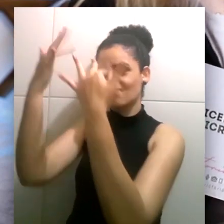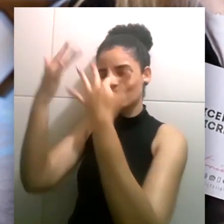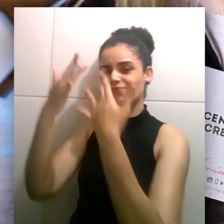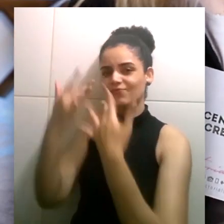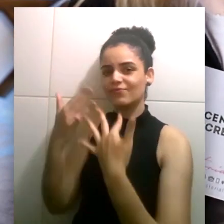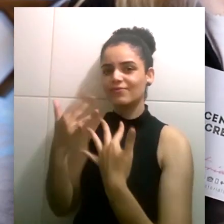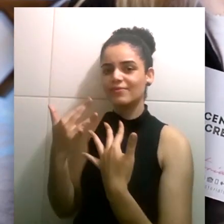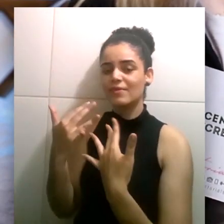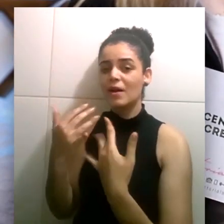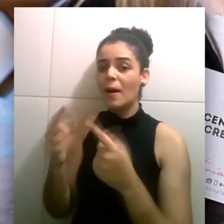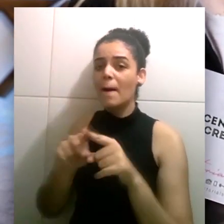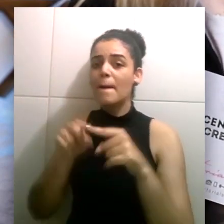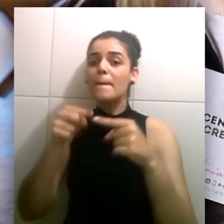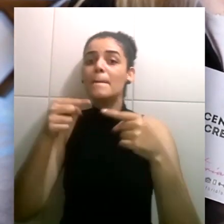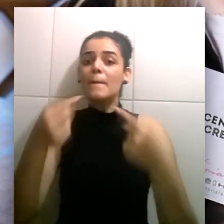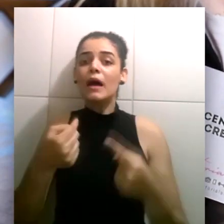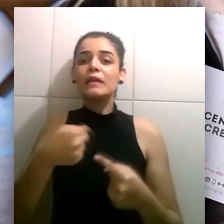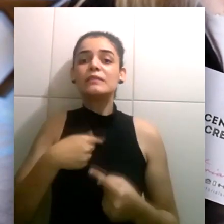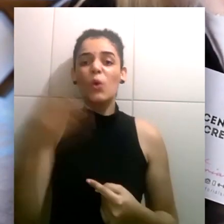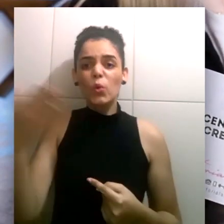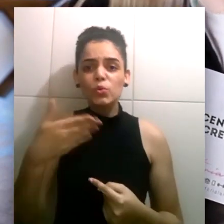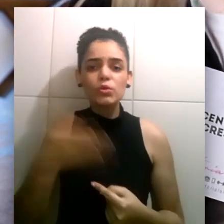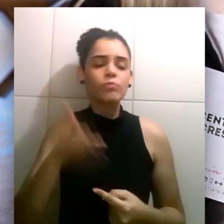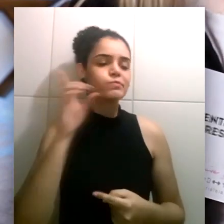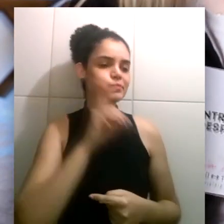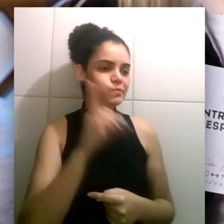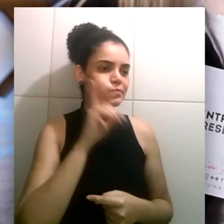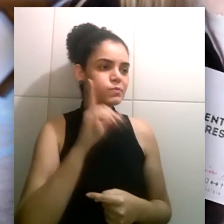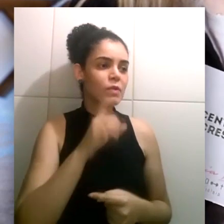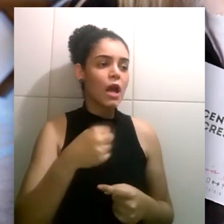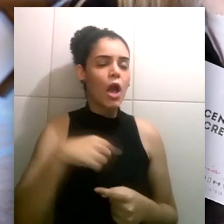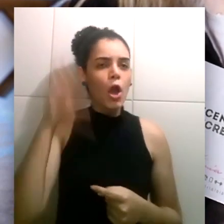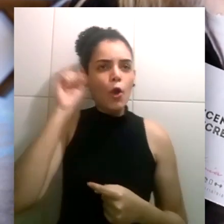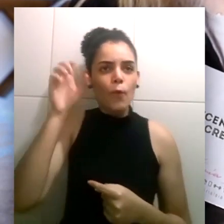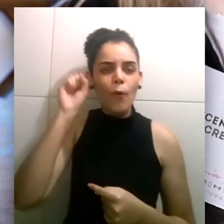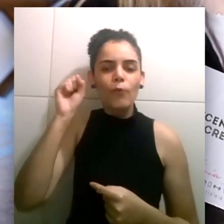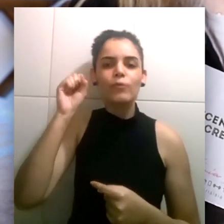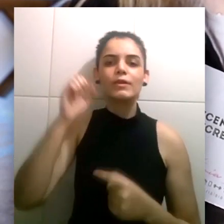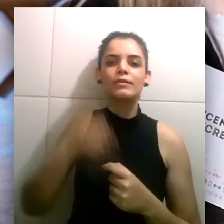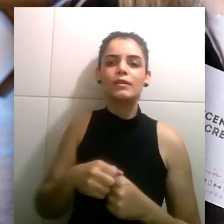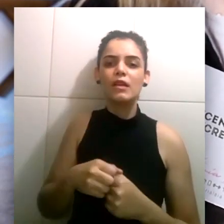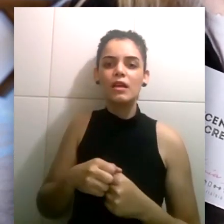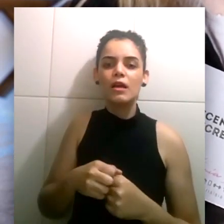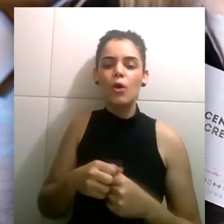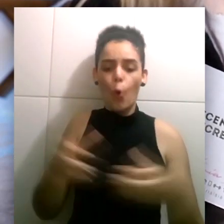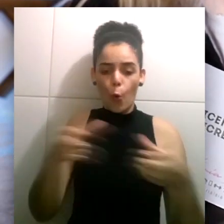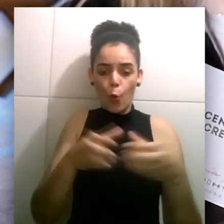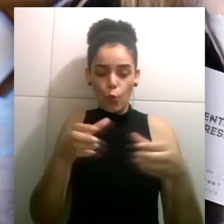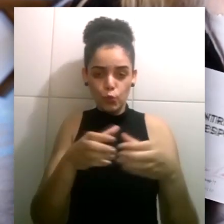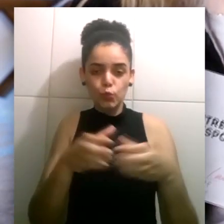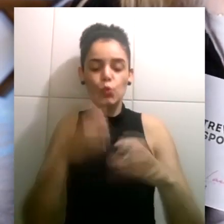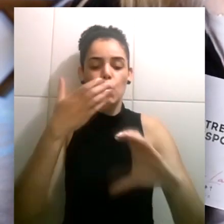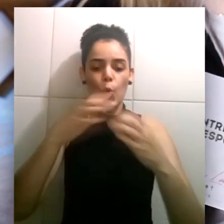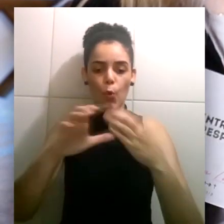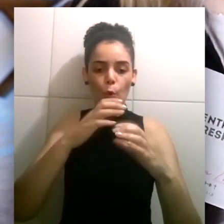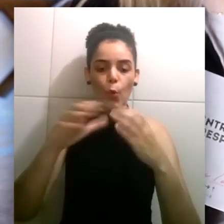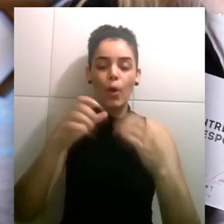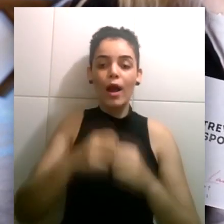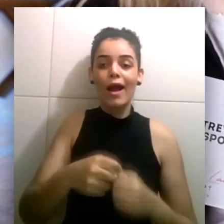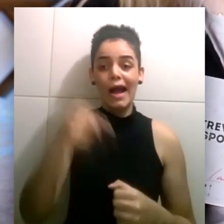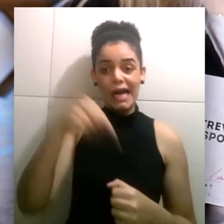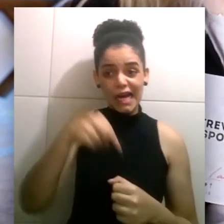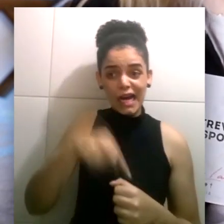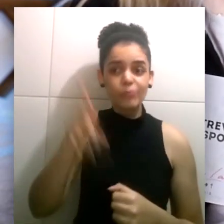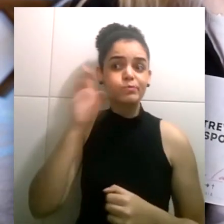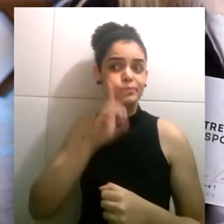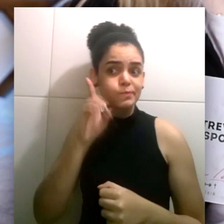profética desde a minha juventude, mas eu já estava nos Estados Unidos. Então, eu fui ouvir o Diante do Trono aqui, né? Através de